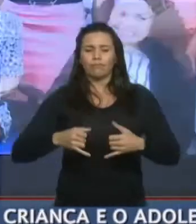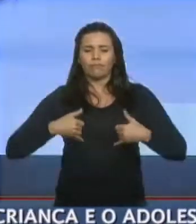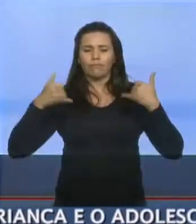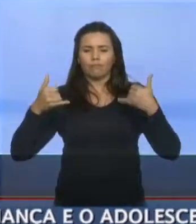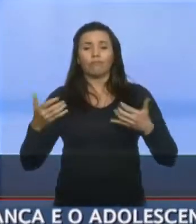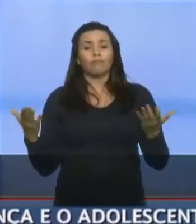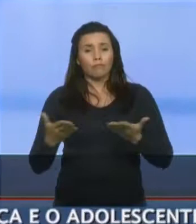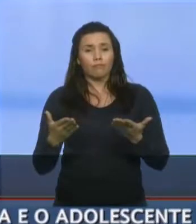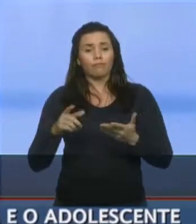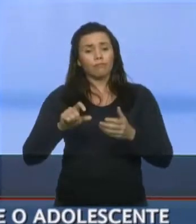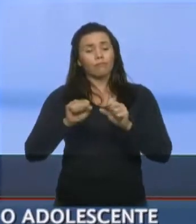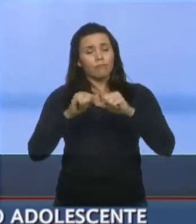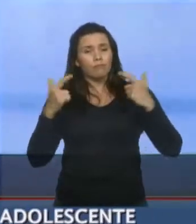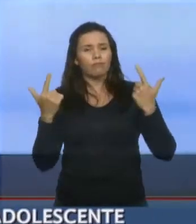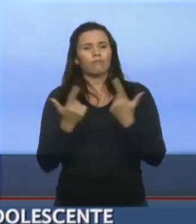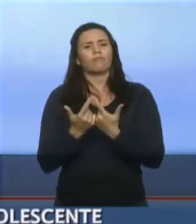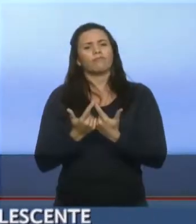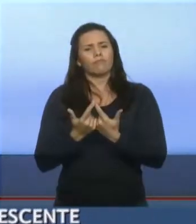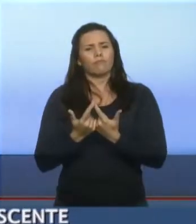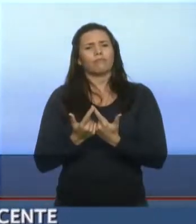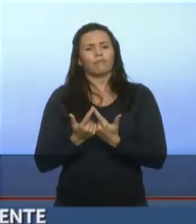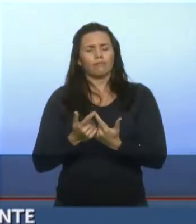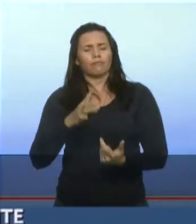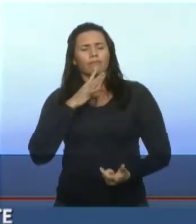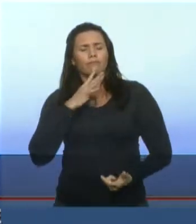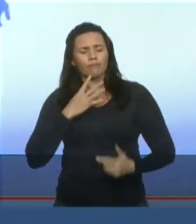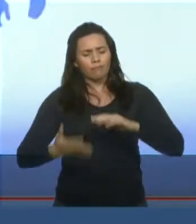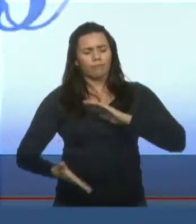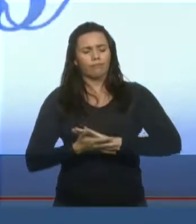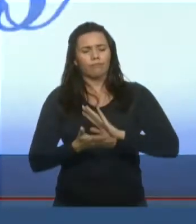Adolescente, CPTCA, 15 anos.